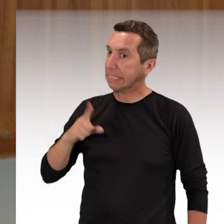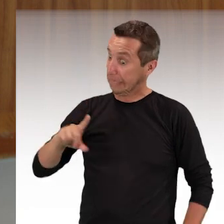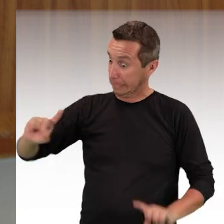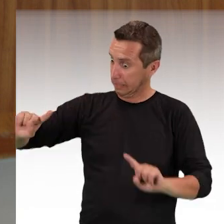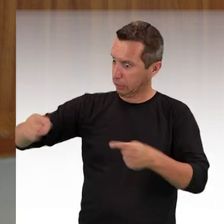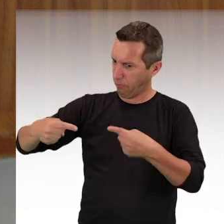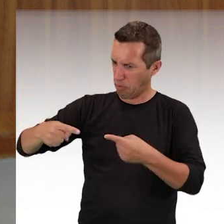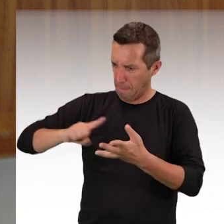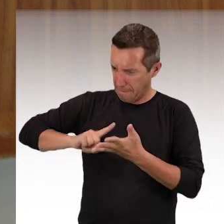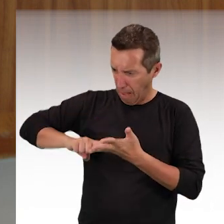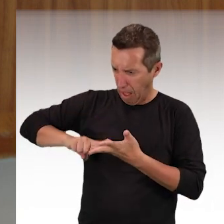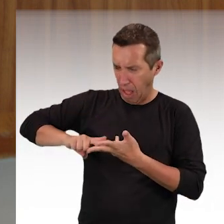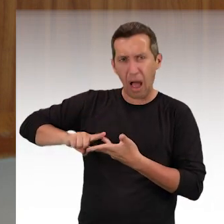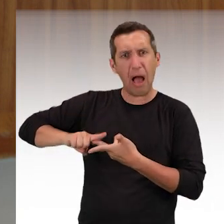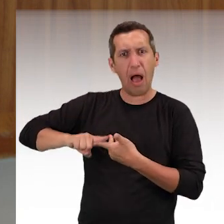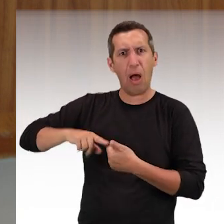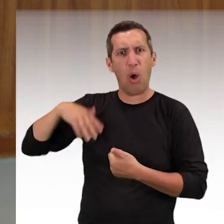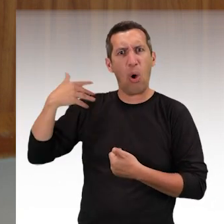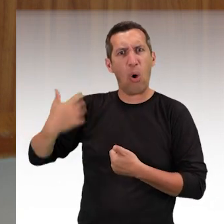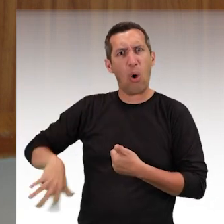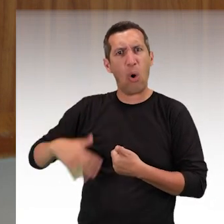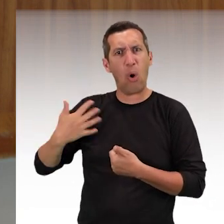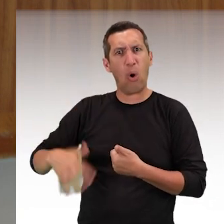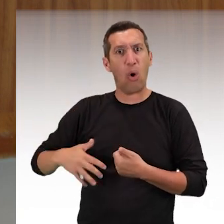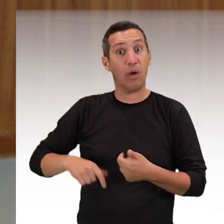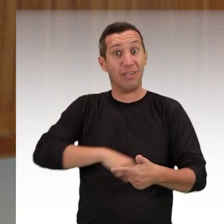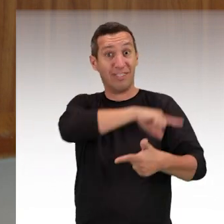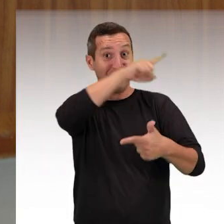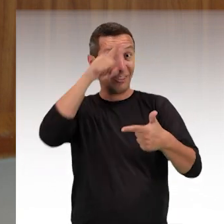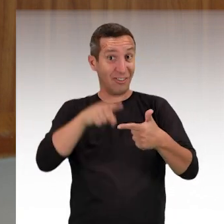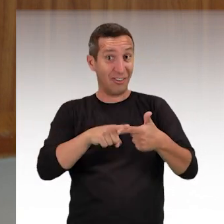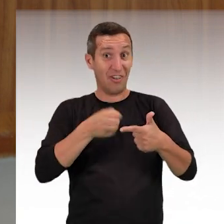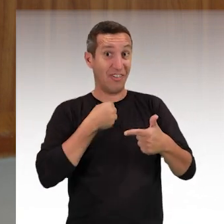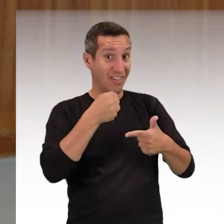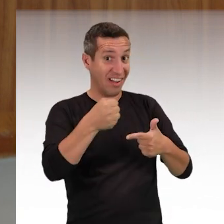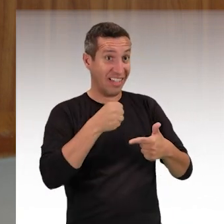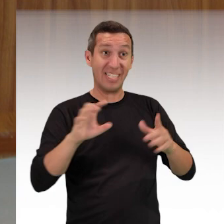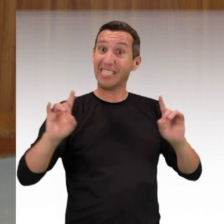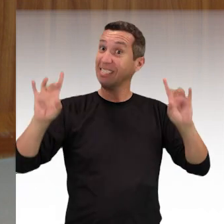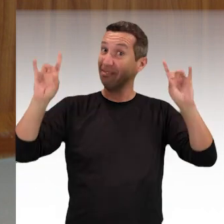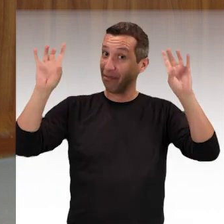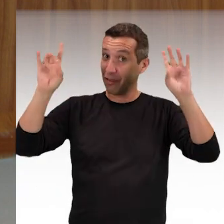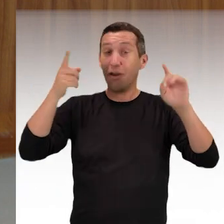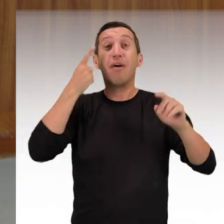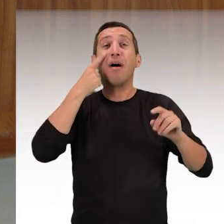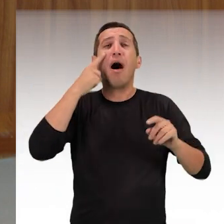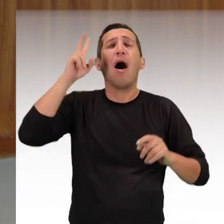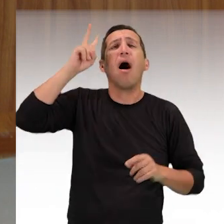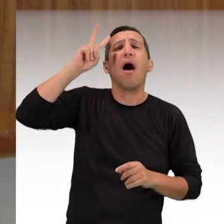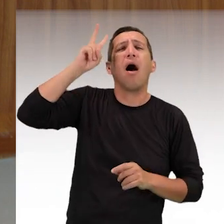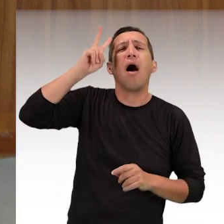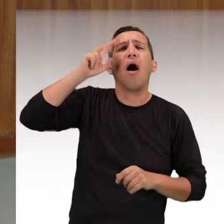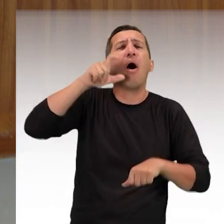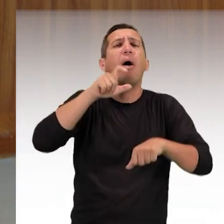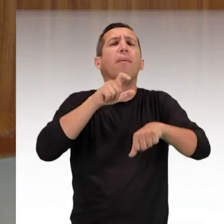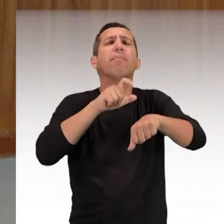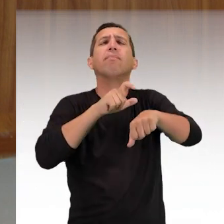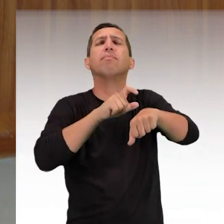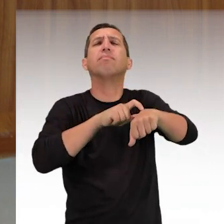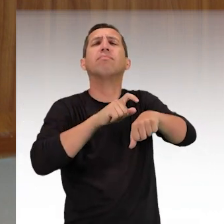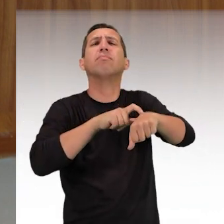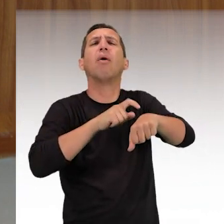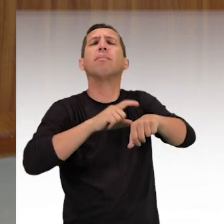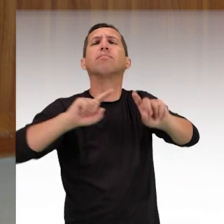os desafios foram muitos. E agora, na segunda reportagem da série especial, vamos relembrar um dos